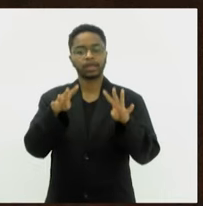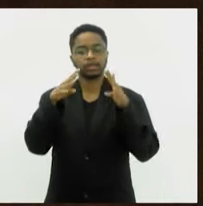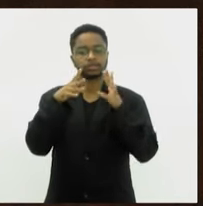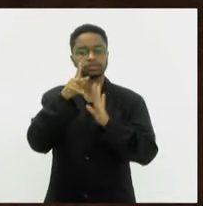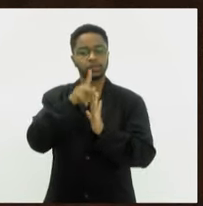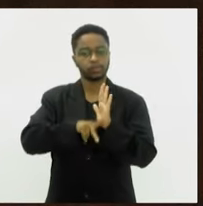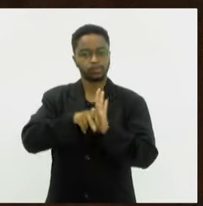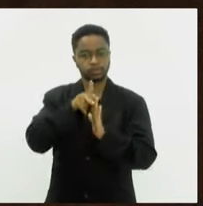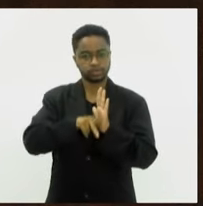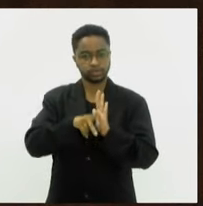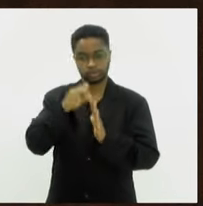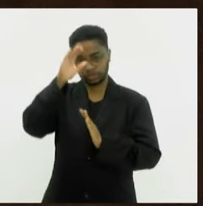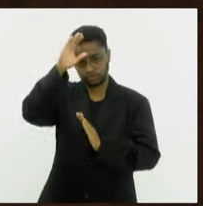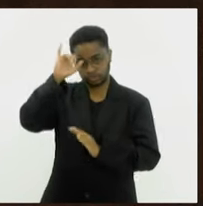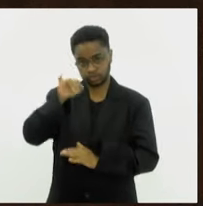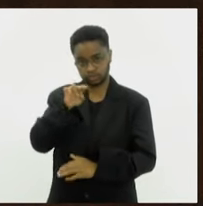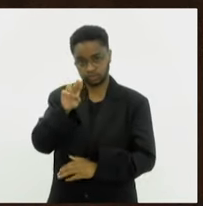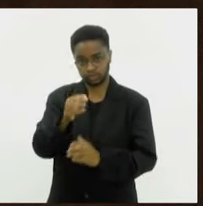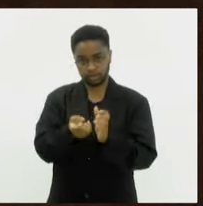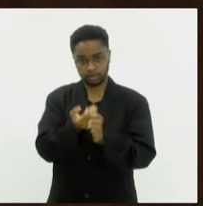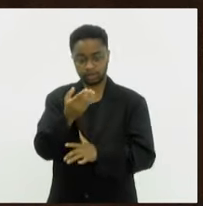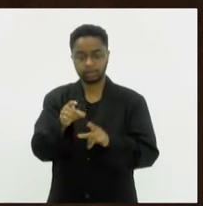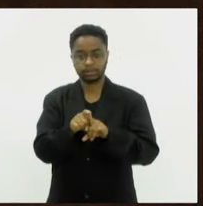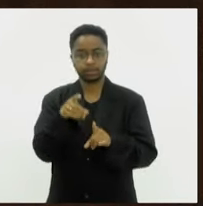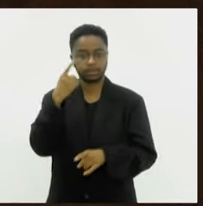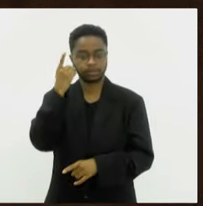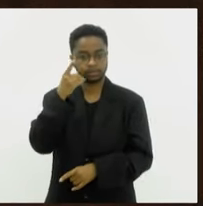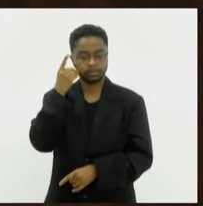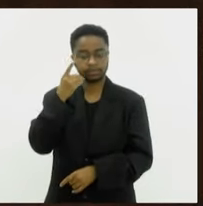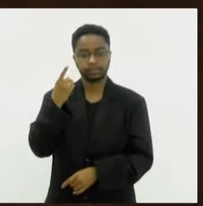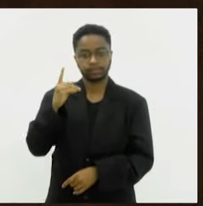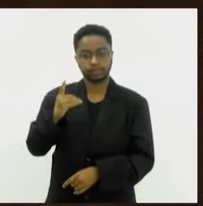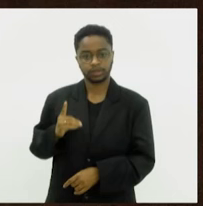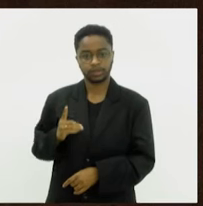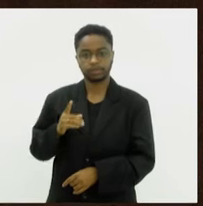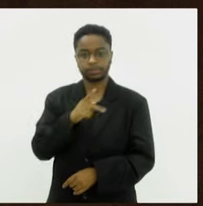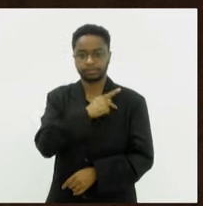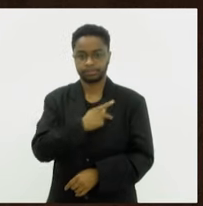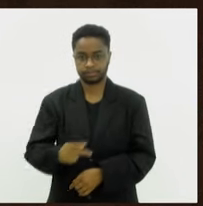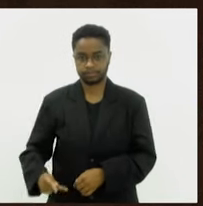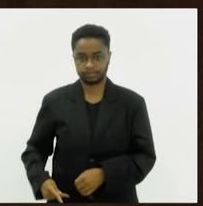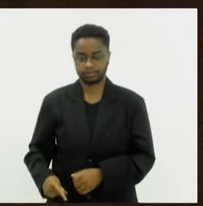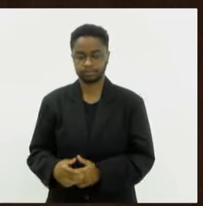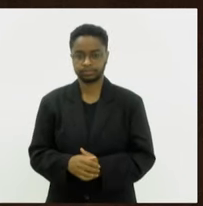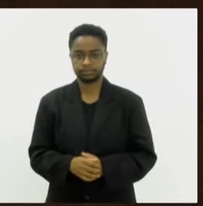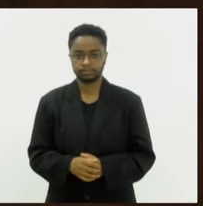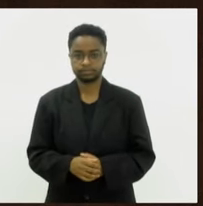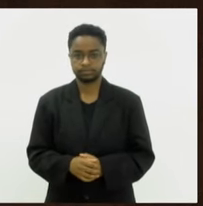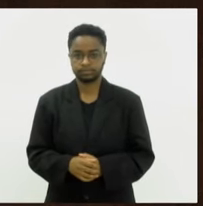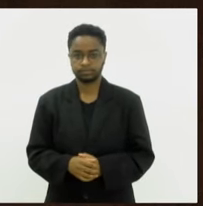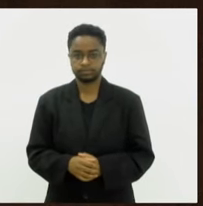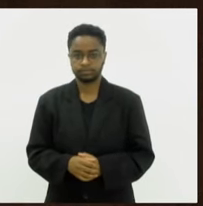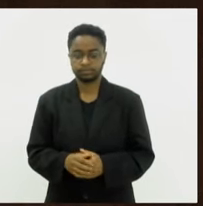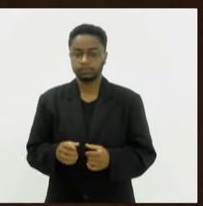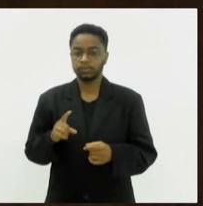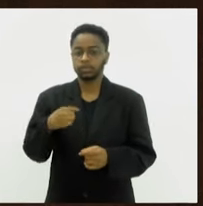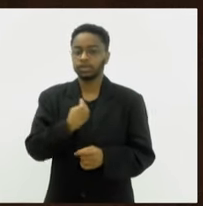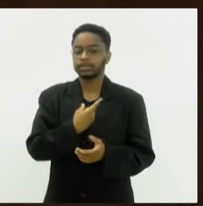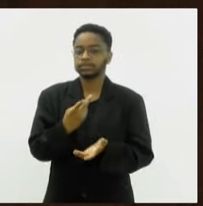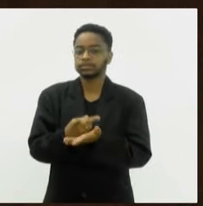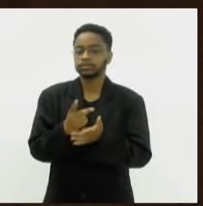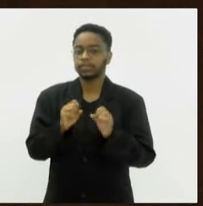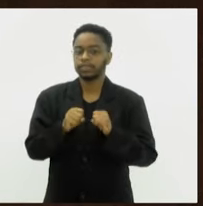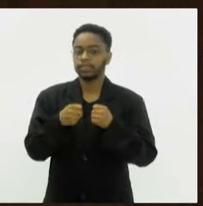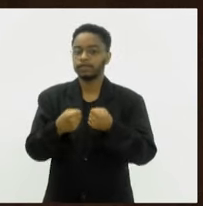Ju, autora, e deputada Dani Balbi, presidente. Nós sempre defendemos muito isso,